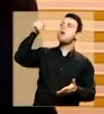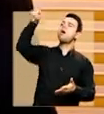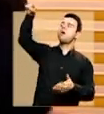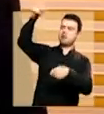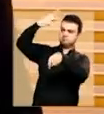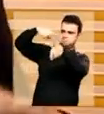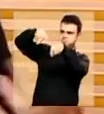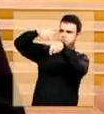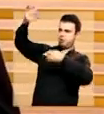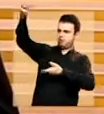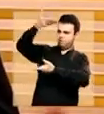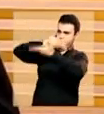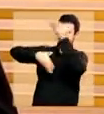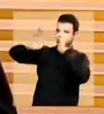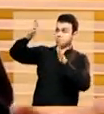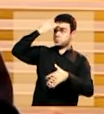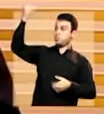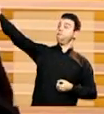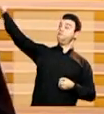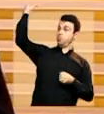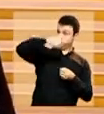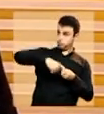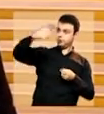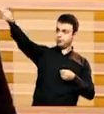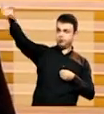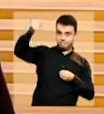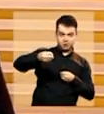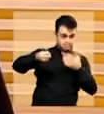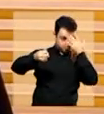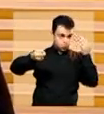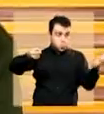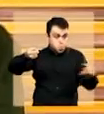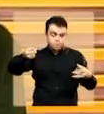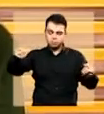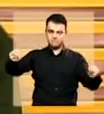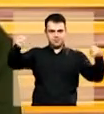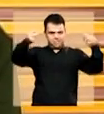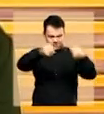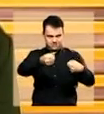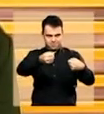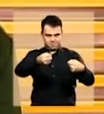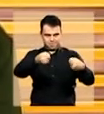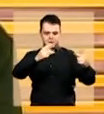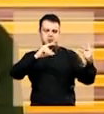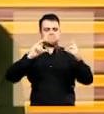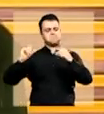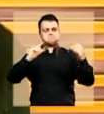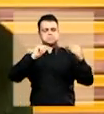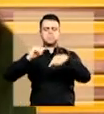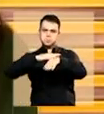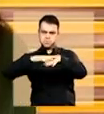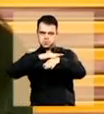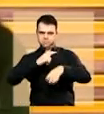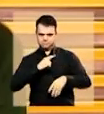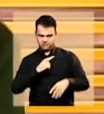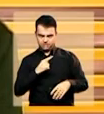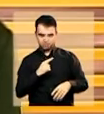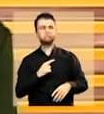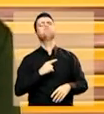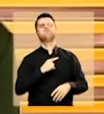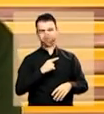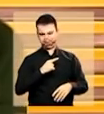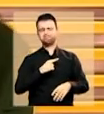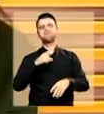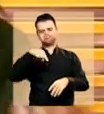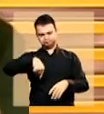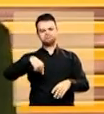quem quer fazer, para a pessoa também ter uma noção disso? Você Sim. recomenda que isso seja feito? A gente faz, conversa sim, com quem, sim. com A quem gente já faz muita fez. reunião, né, lá na